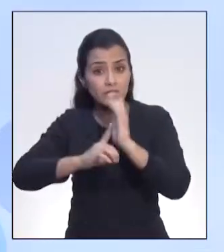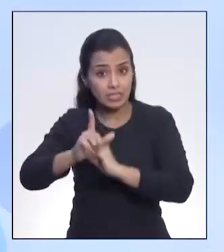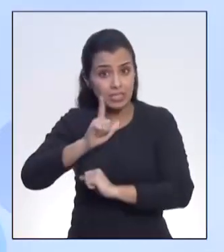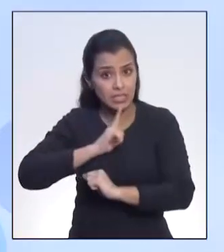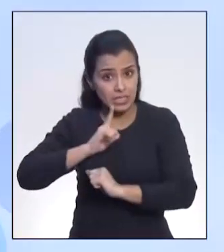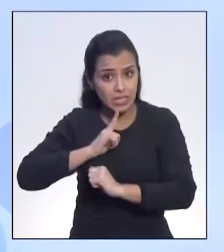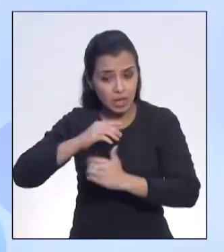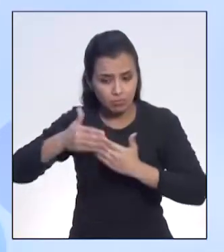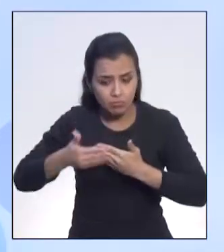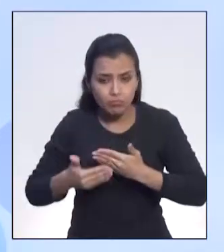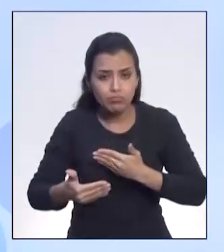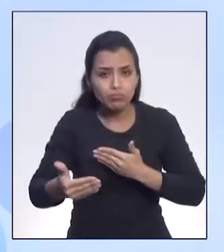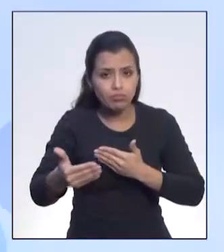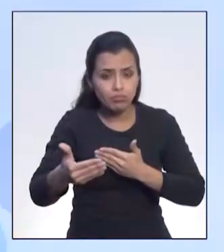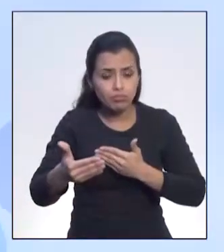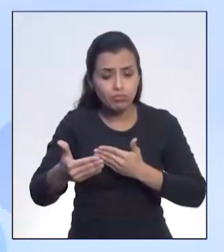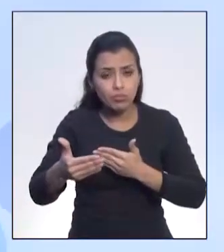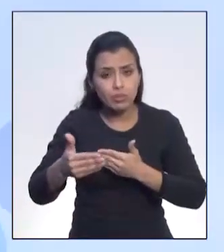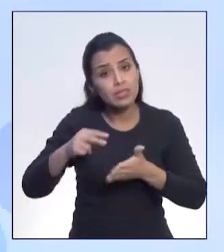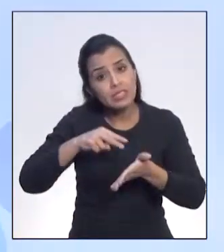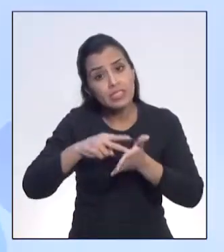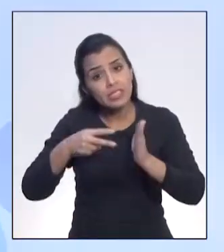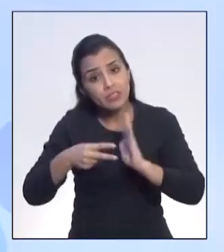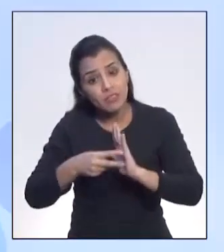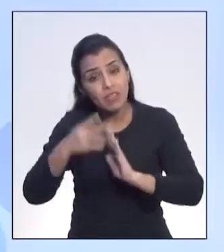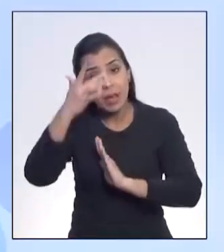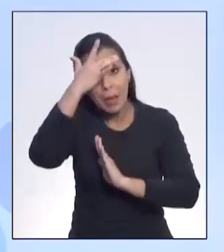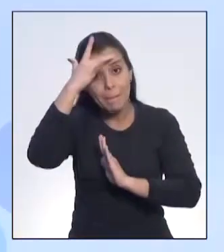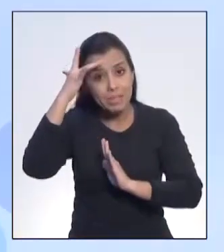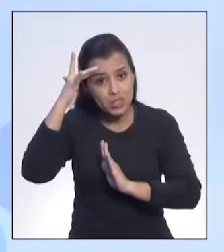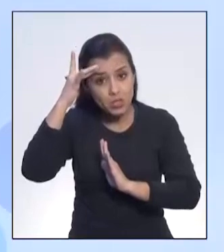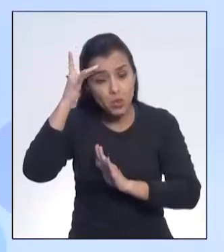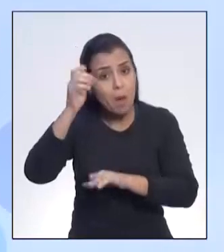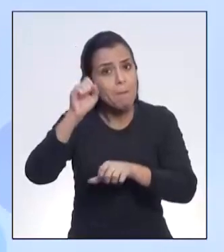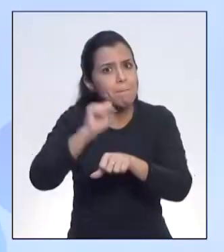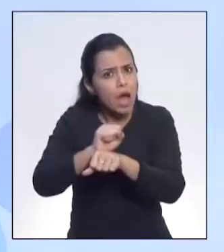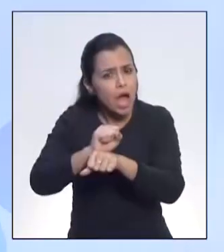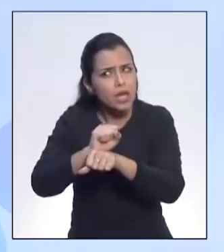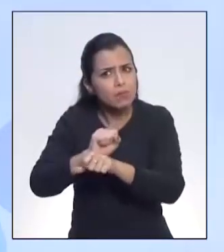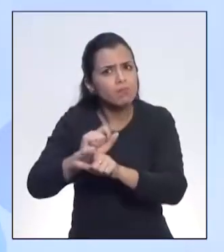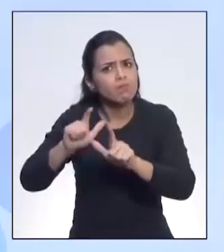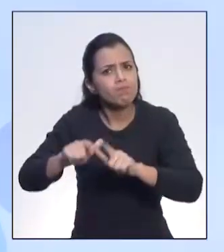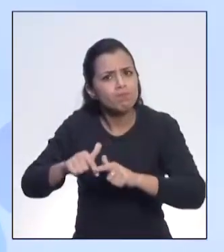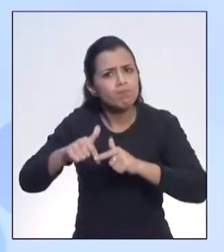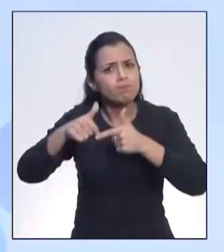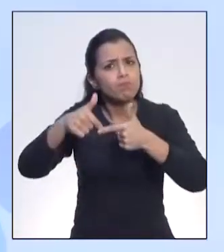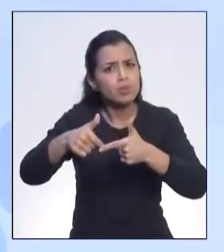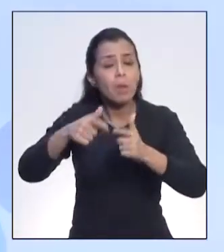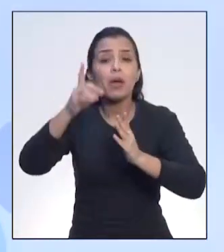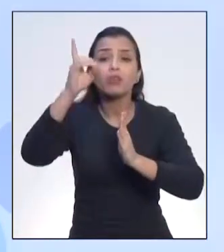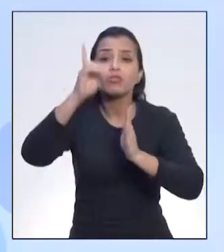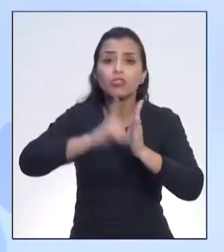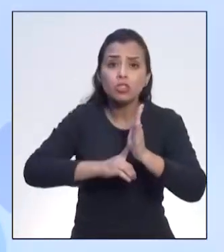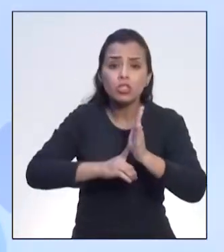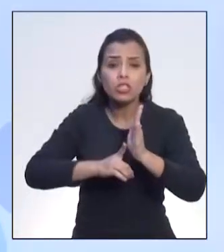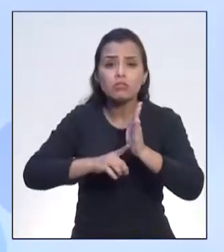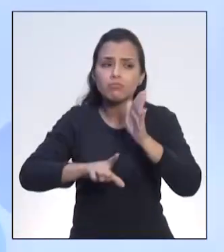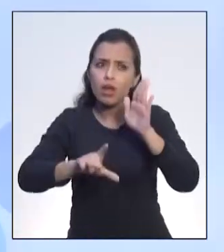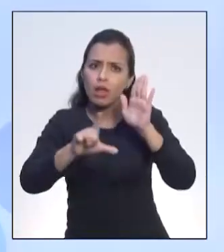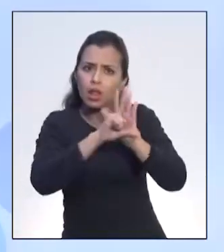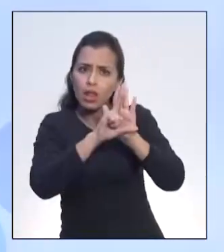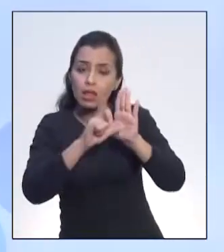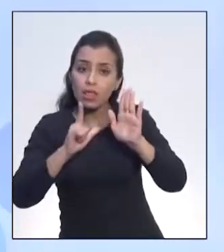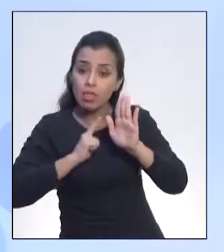da história, nós estamos falando que as pessoas se mobilizam para que esse direito entre na pauta